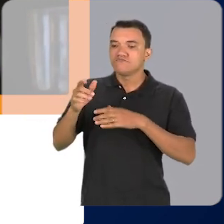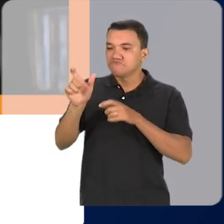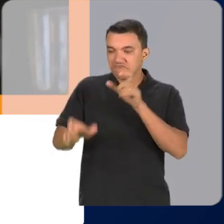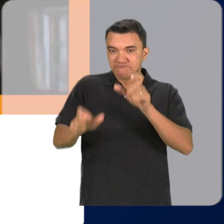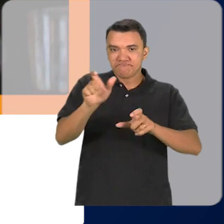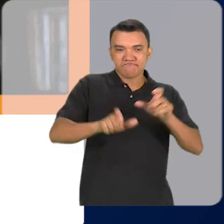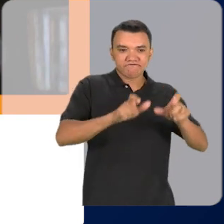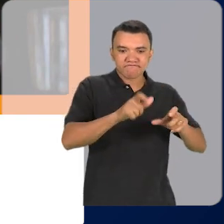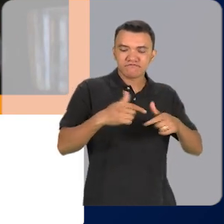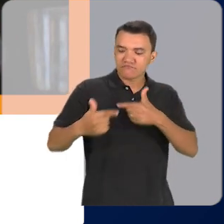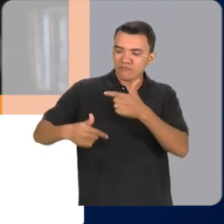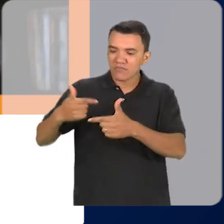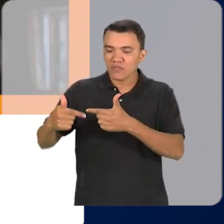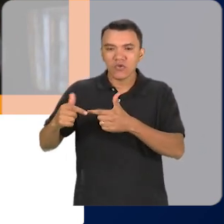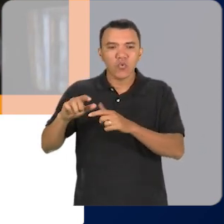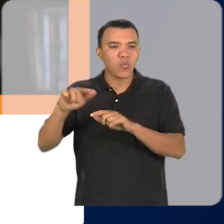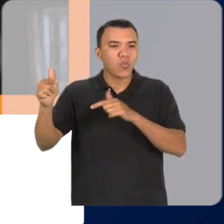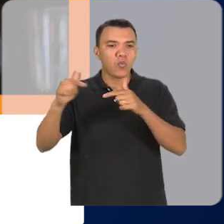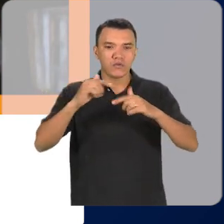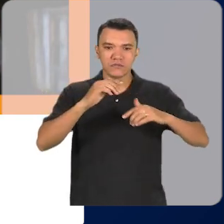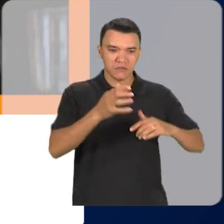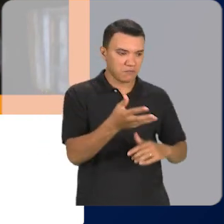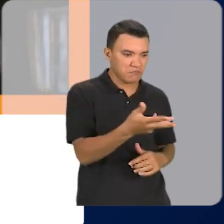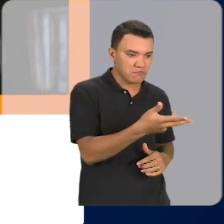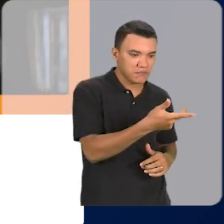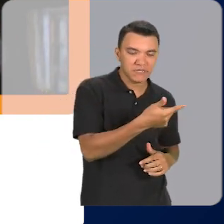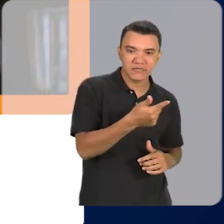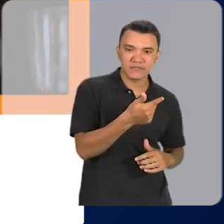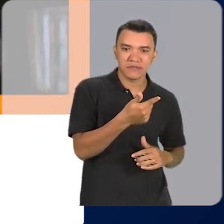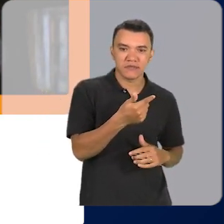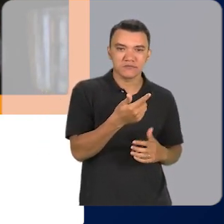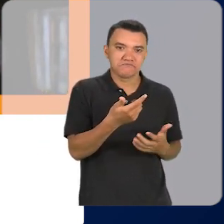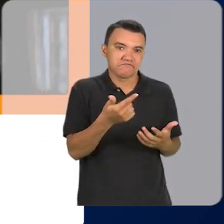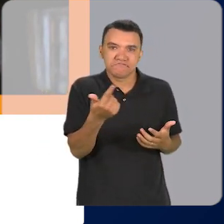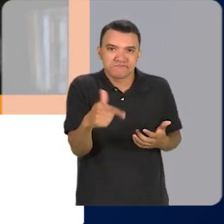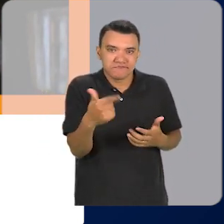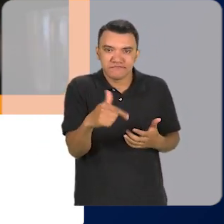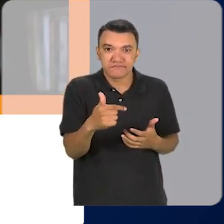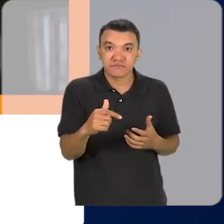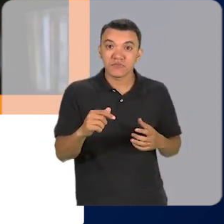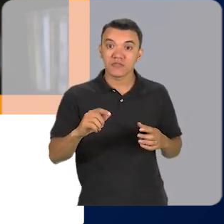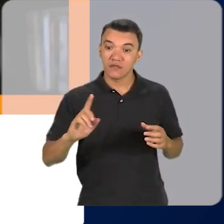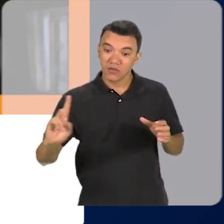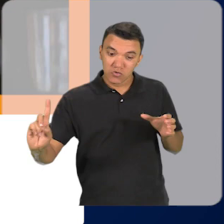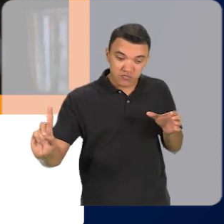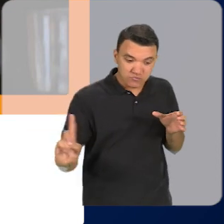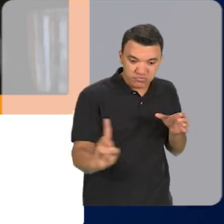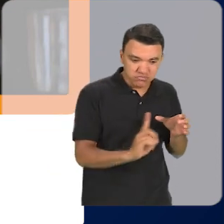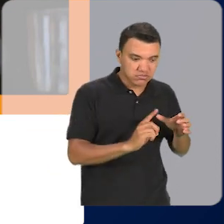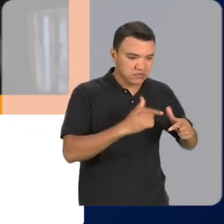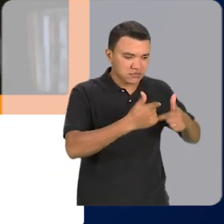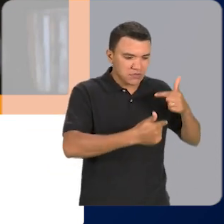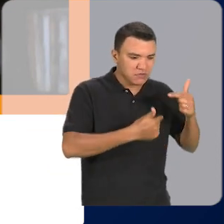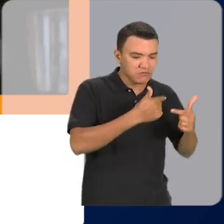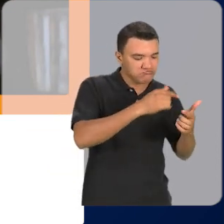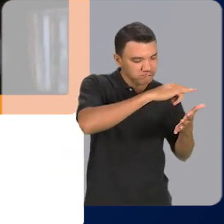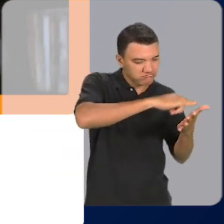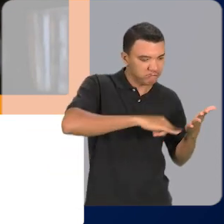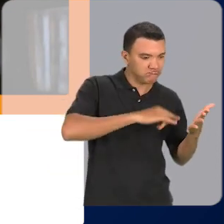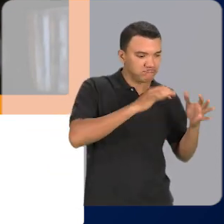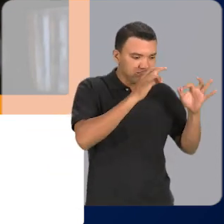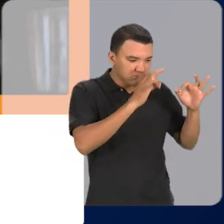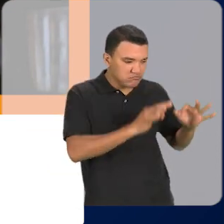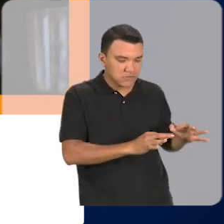de qualificação, né, eles também não foram incorporados, né, nesse mercado de trabalho formal,